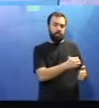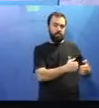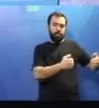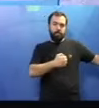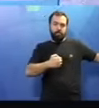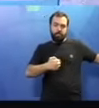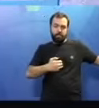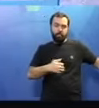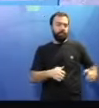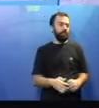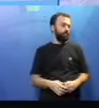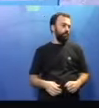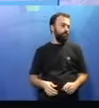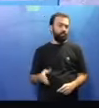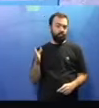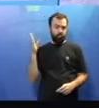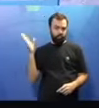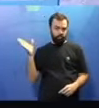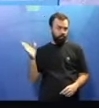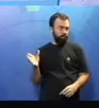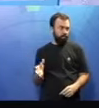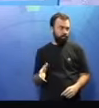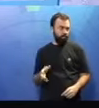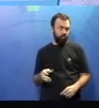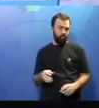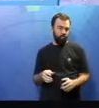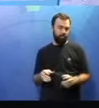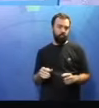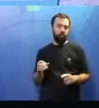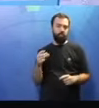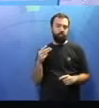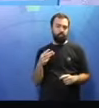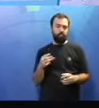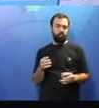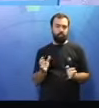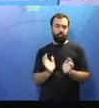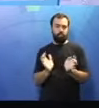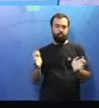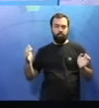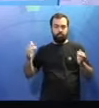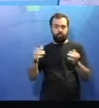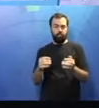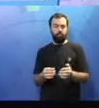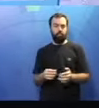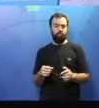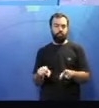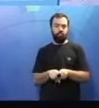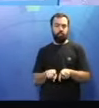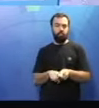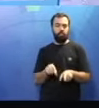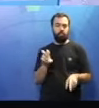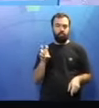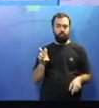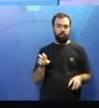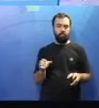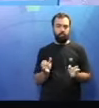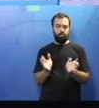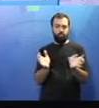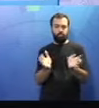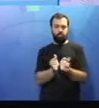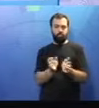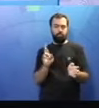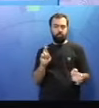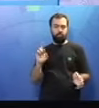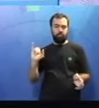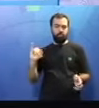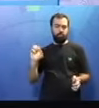Bom, agora nesse slide eu apresento os 3 domínios e 5 reinos. A partir de um ancestral em